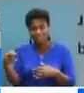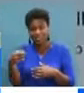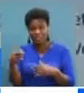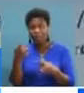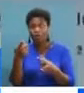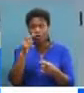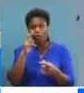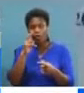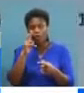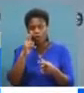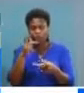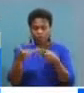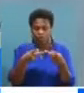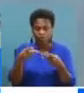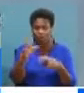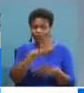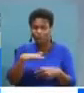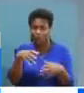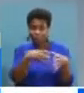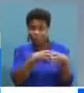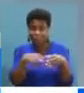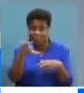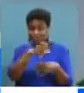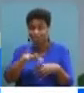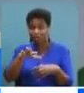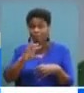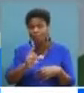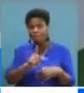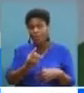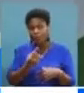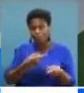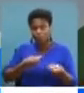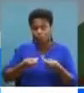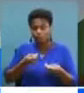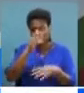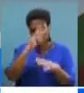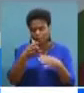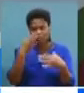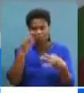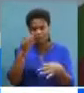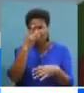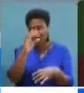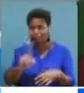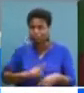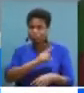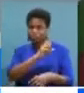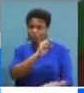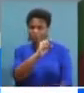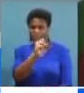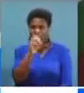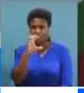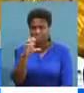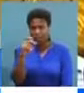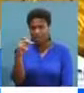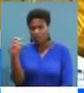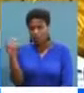13ª Consulta Regional do Comitê Regional para a Gestão de Desastres na África Ocidental, GCAO.